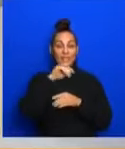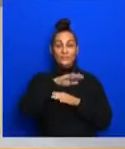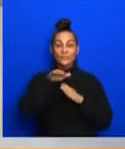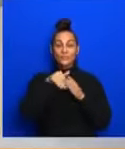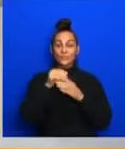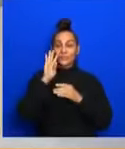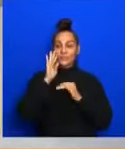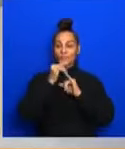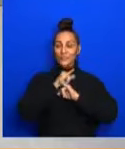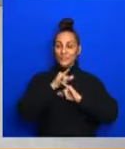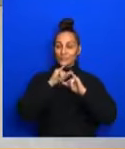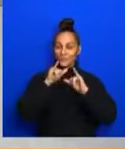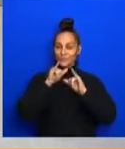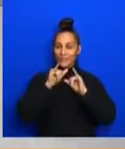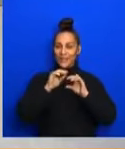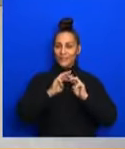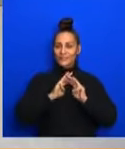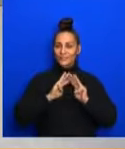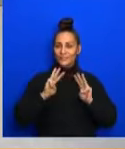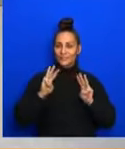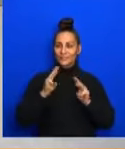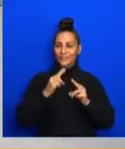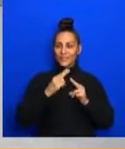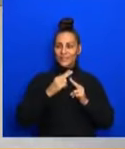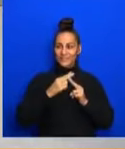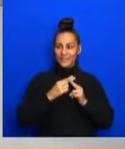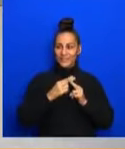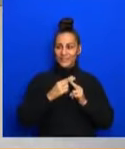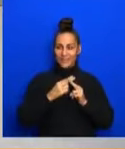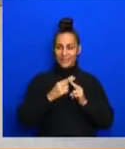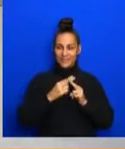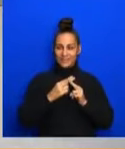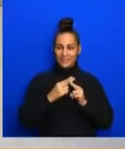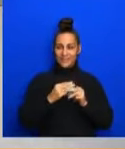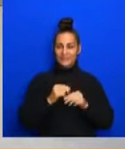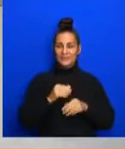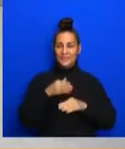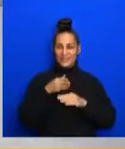todos os resultados serão publicados em loterias.caixa.gov.br.